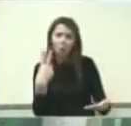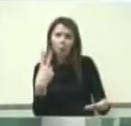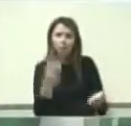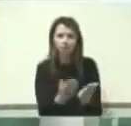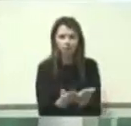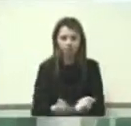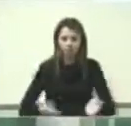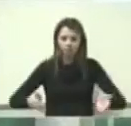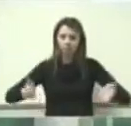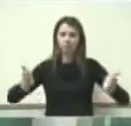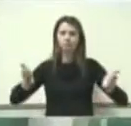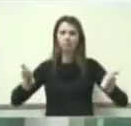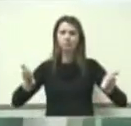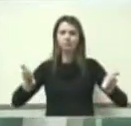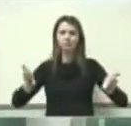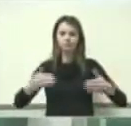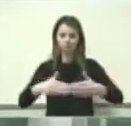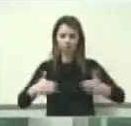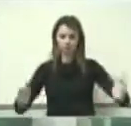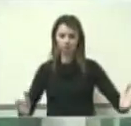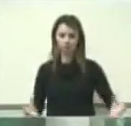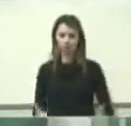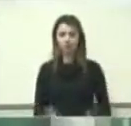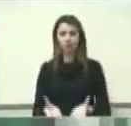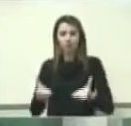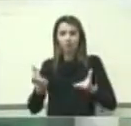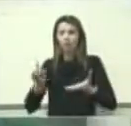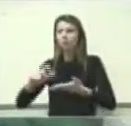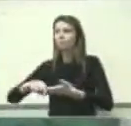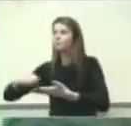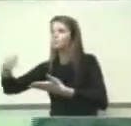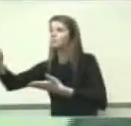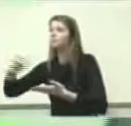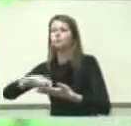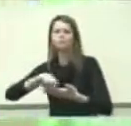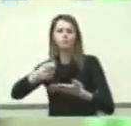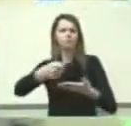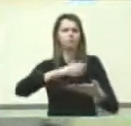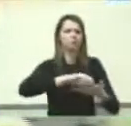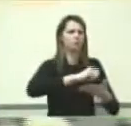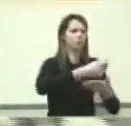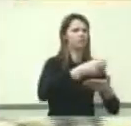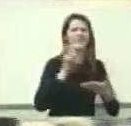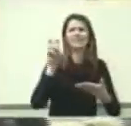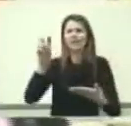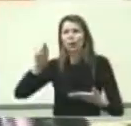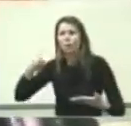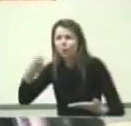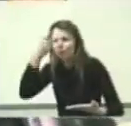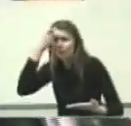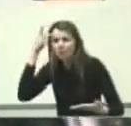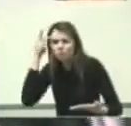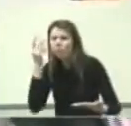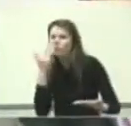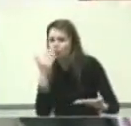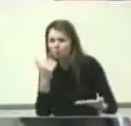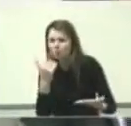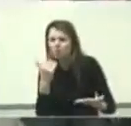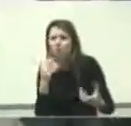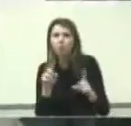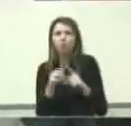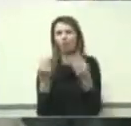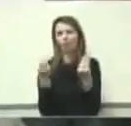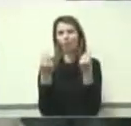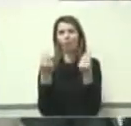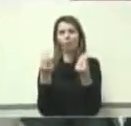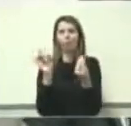naqueles vasos naquelas vasilhas e distribuído para mais de 5 mil pessoas pastores e os